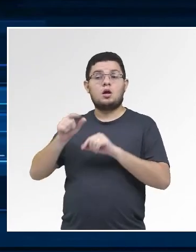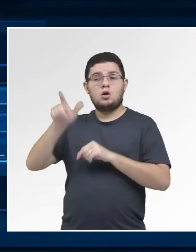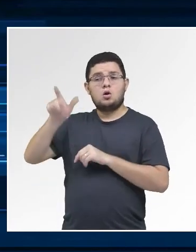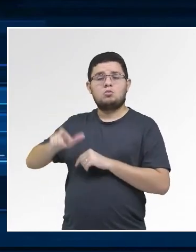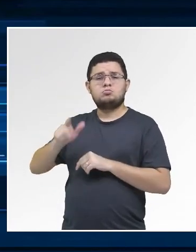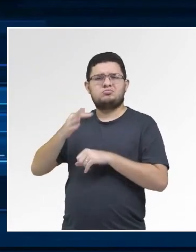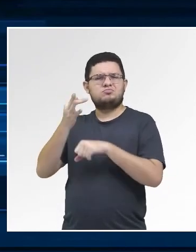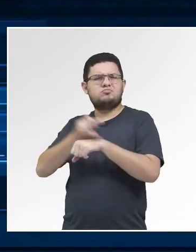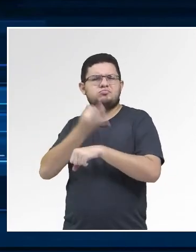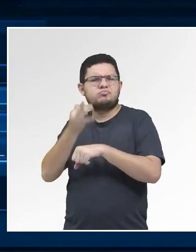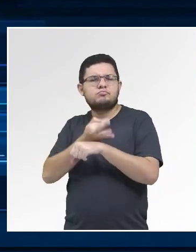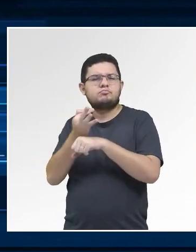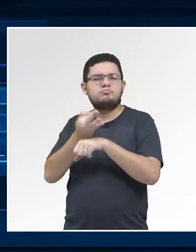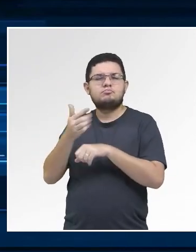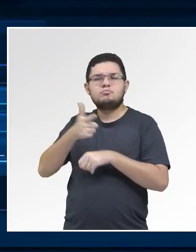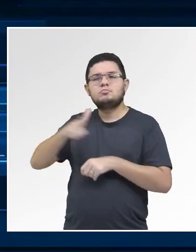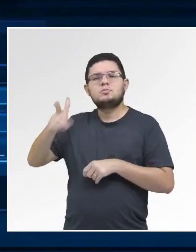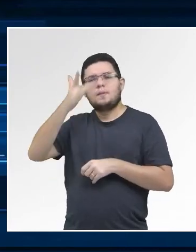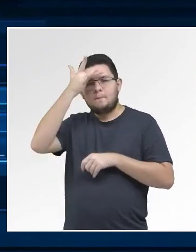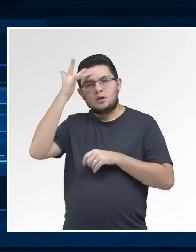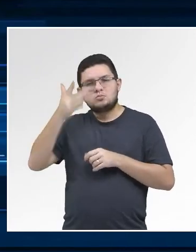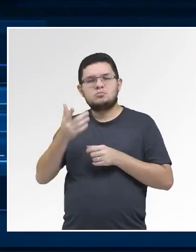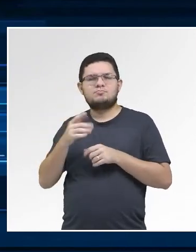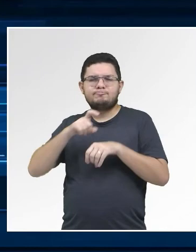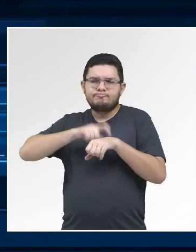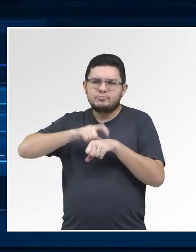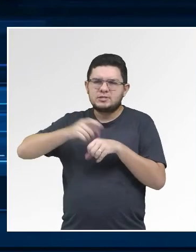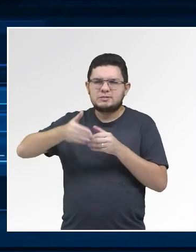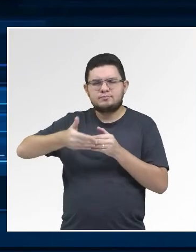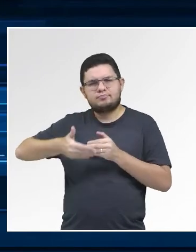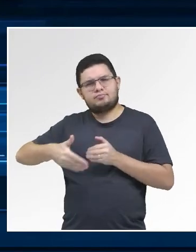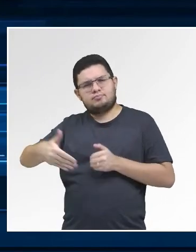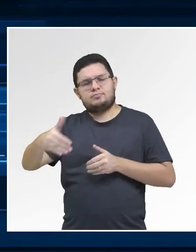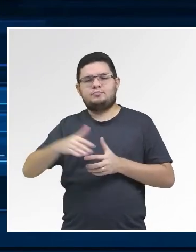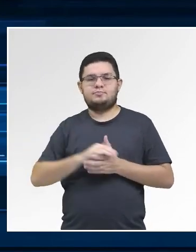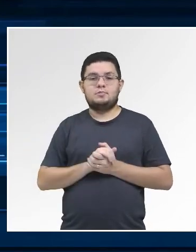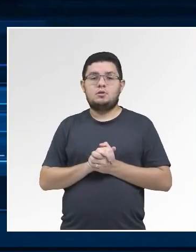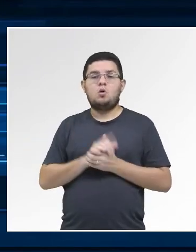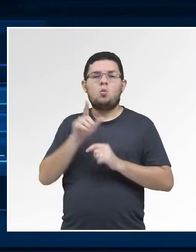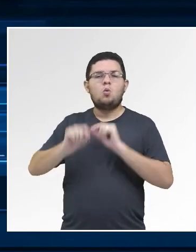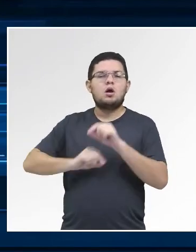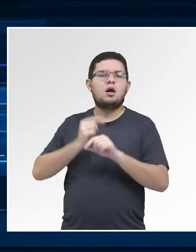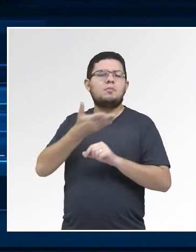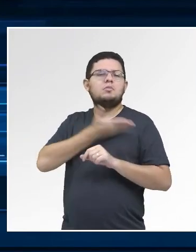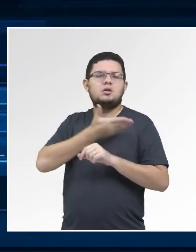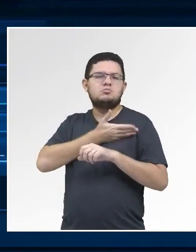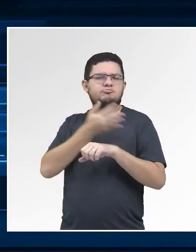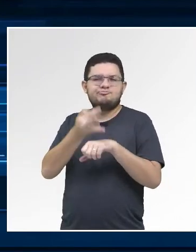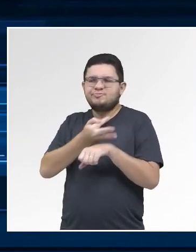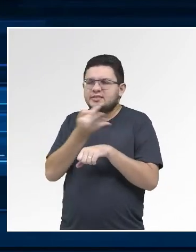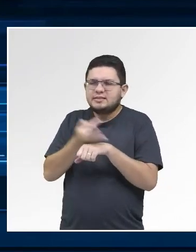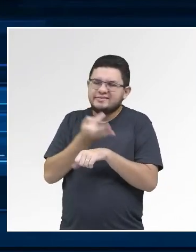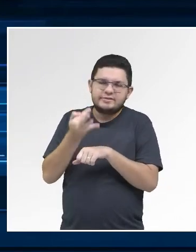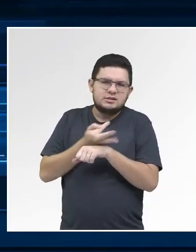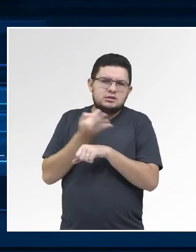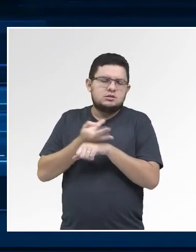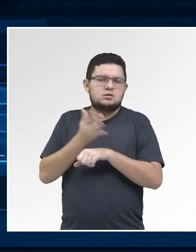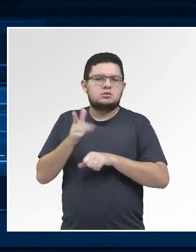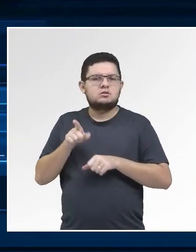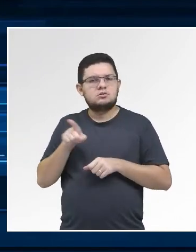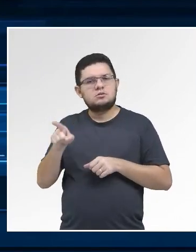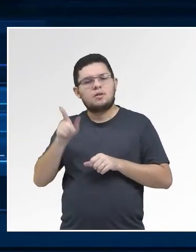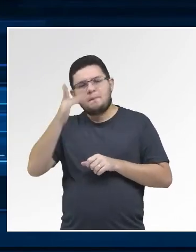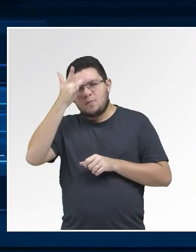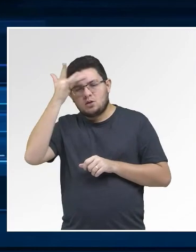tempo. Talvez ela não tivesse satisfeita com aquela amizade, né, no sentido de aguentar, de suportar, né, aquela pessoa por